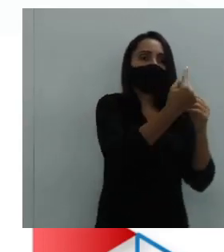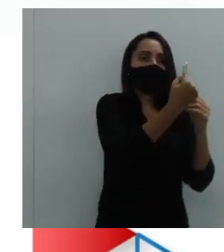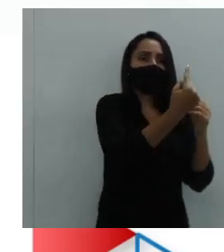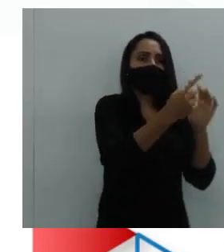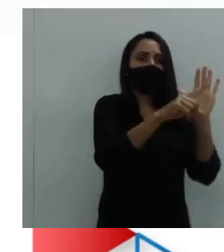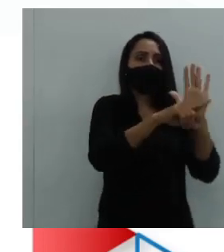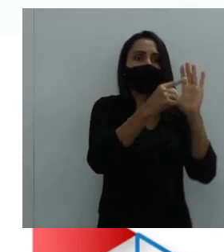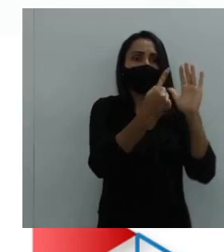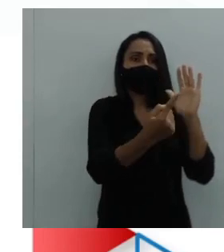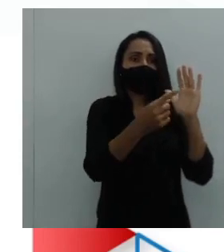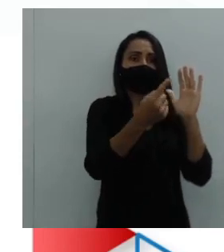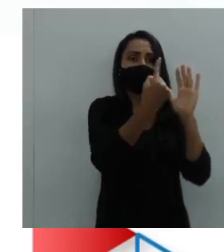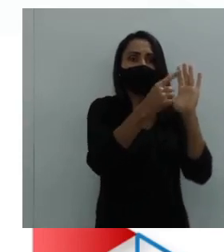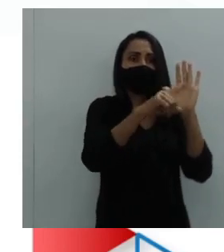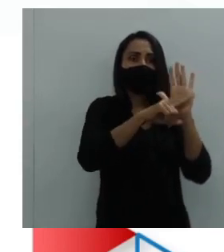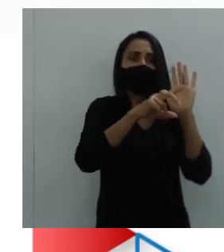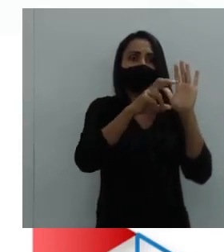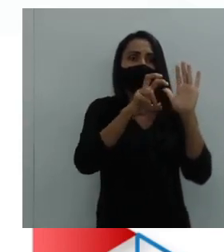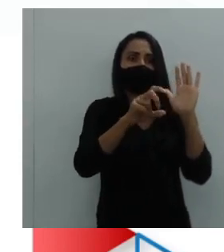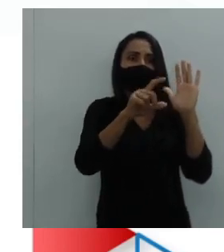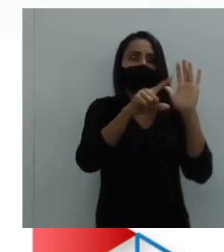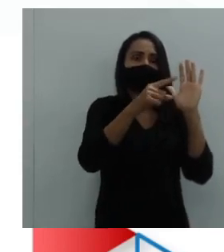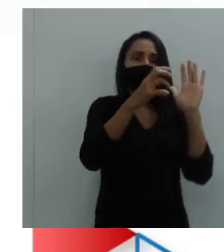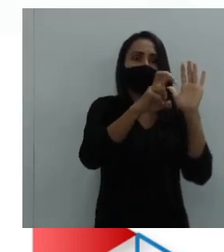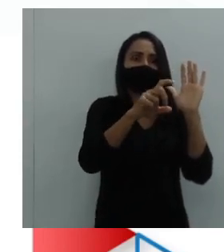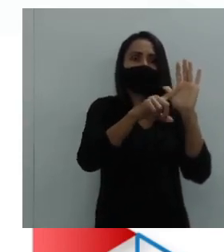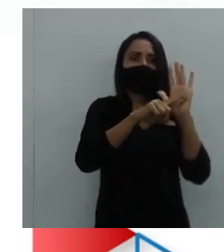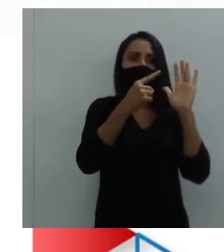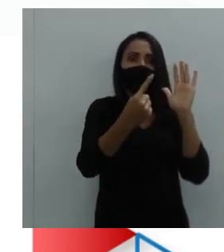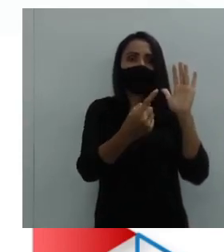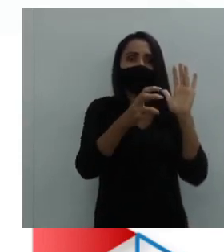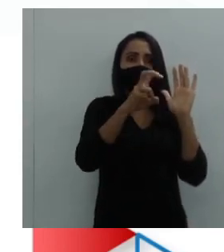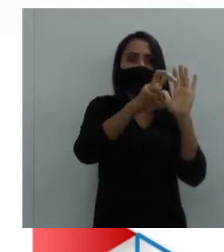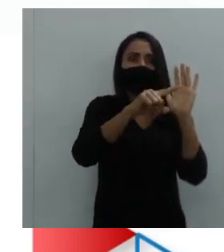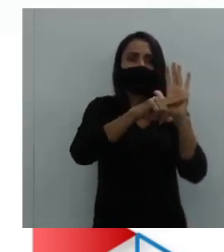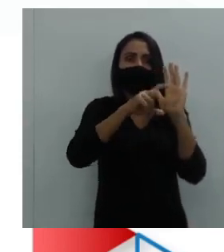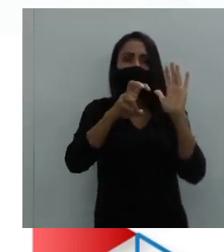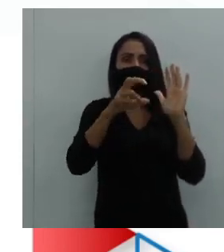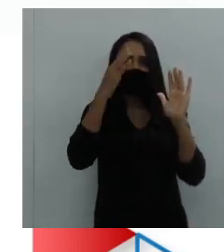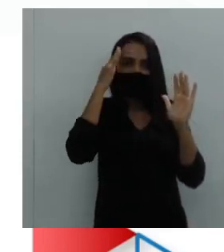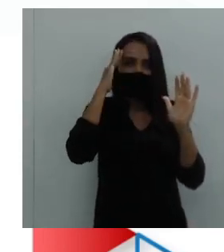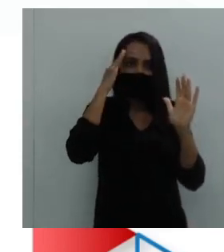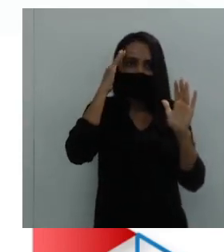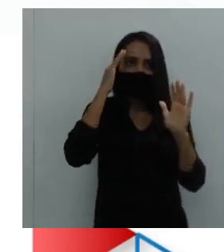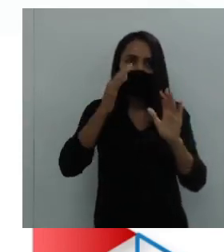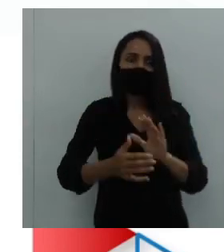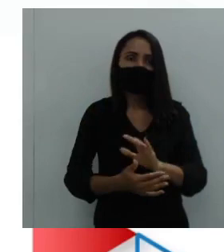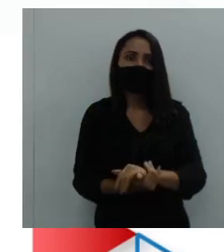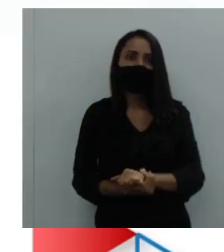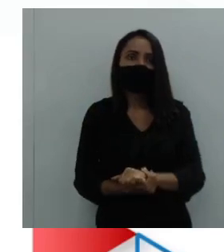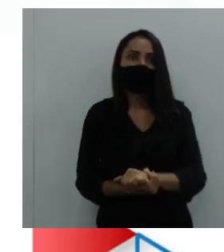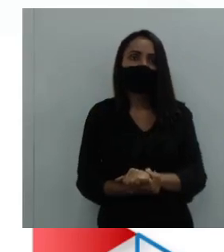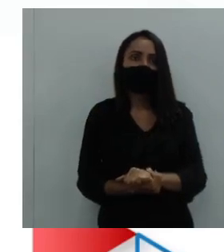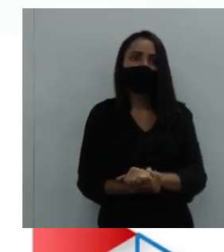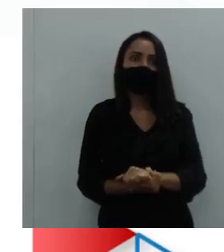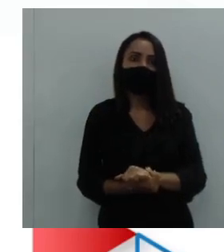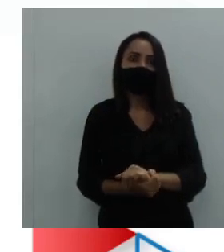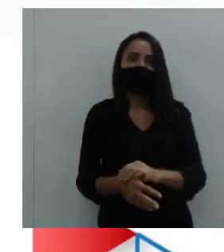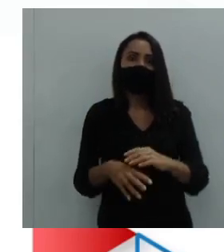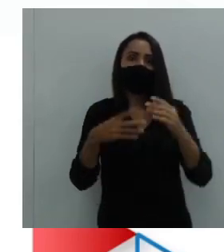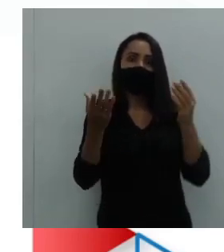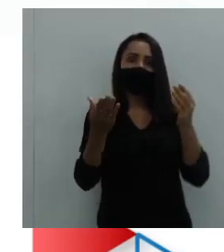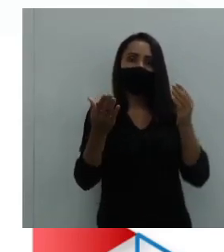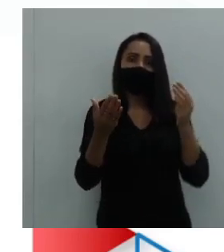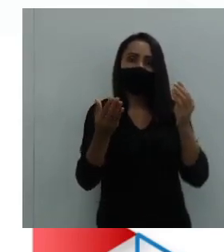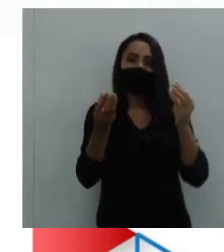menos 5, 5 menos 1 e 5 menos 5. Ok? Deu para entender? Essa é a solução. E ele vai